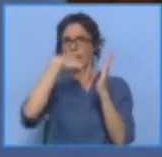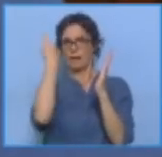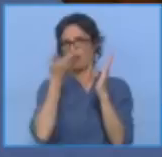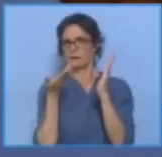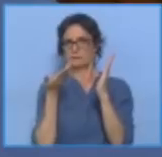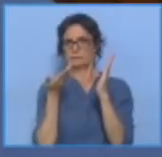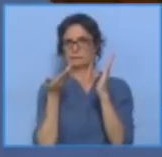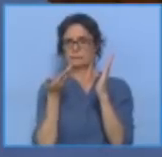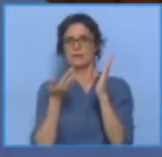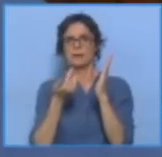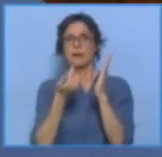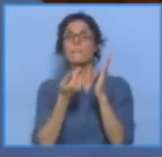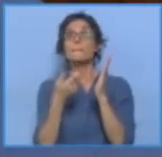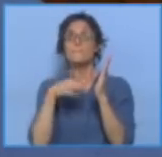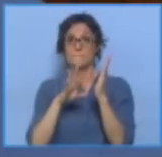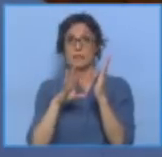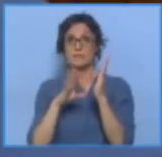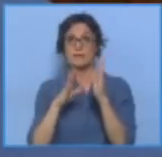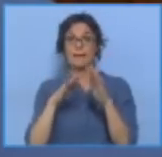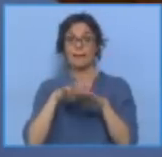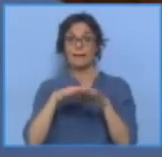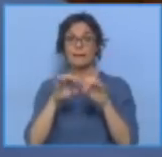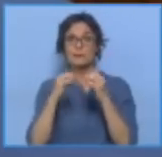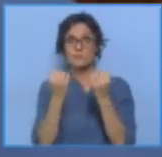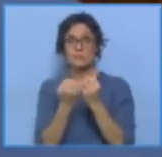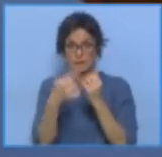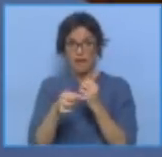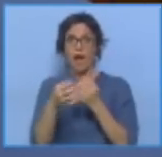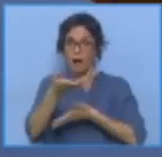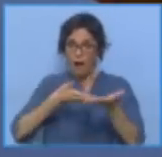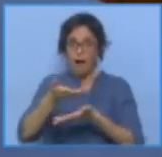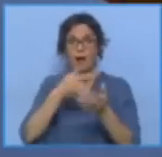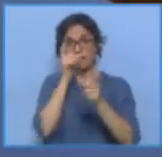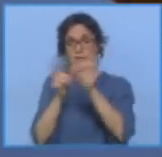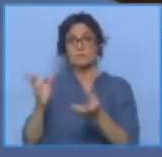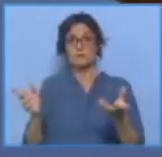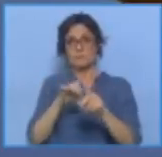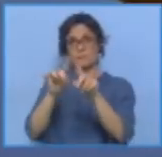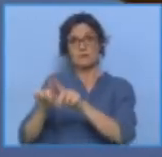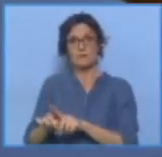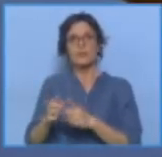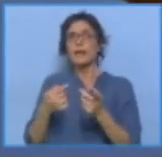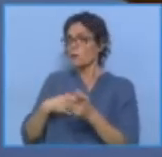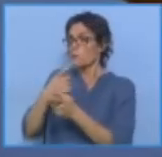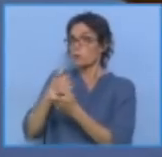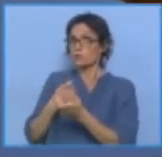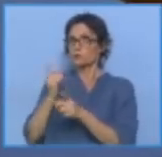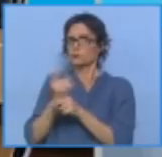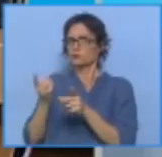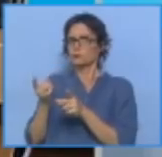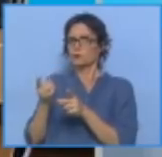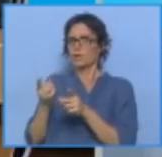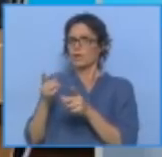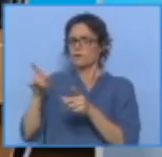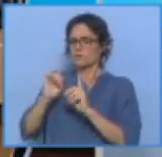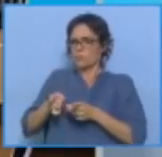de passagem. Mas nas redes sociais existe... Eu até pergunto isto porque há bocado estava a dizer, o que nos guiou desde o início era a questão da